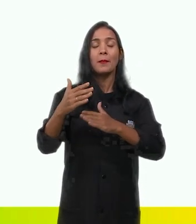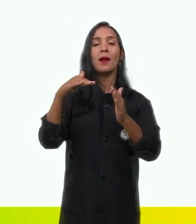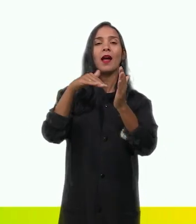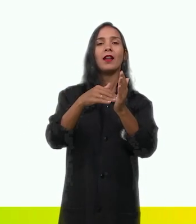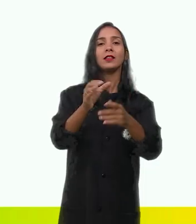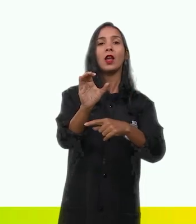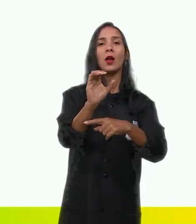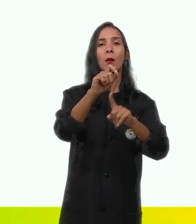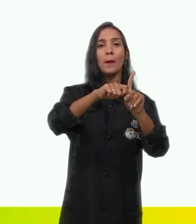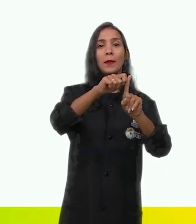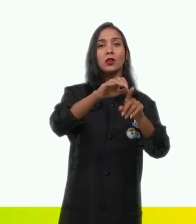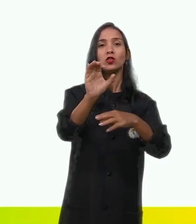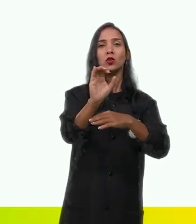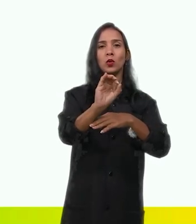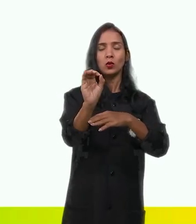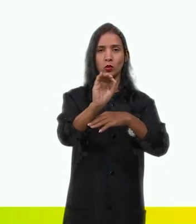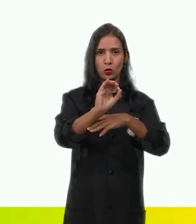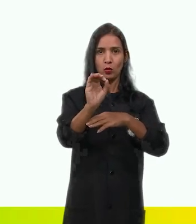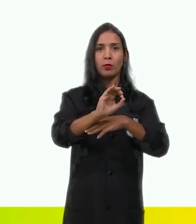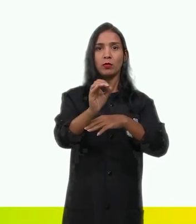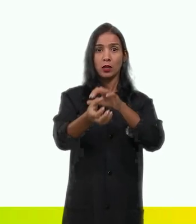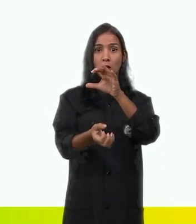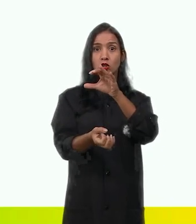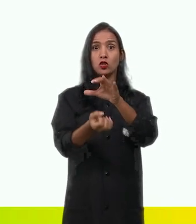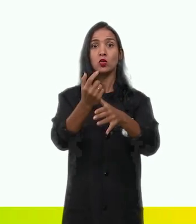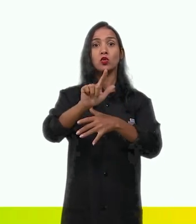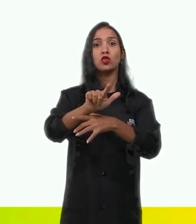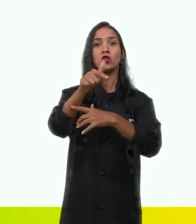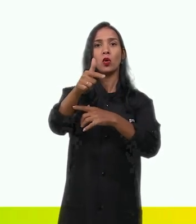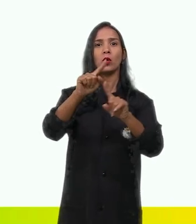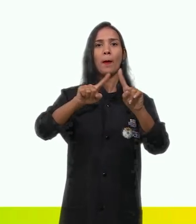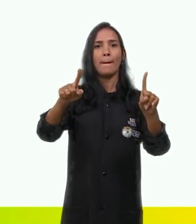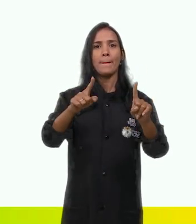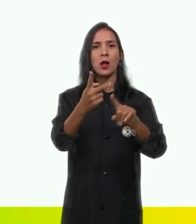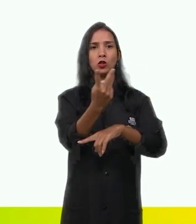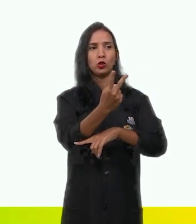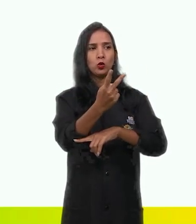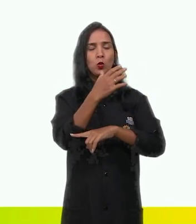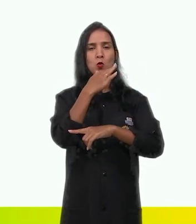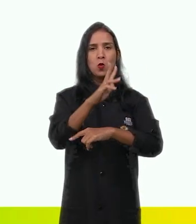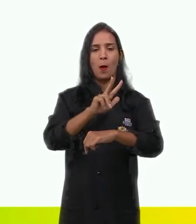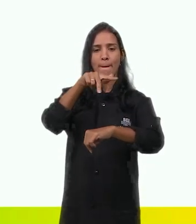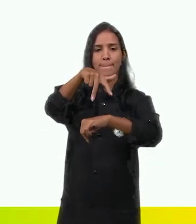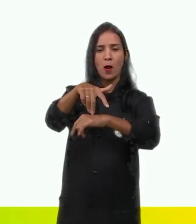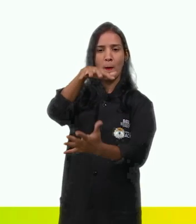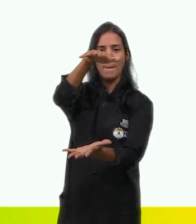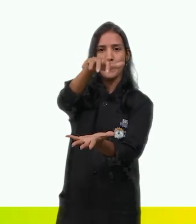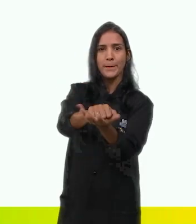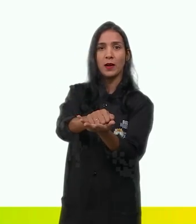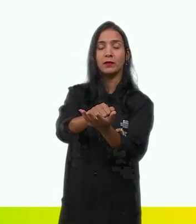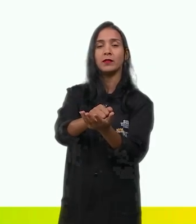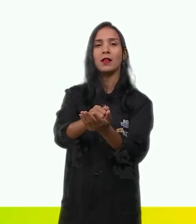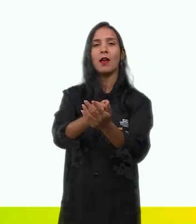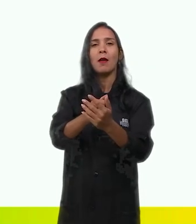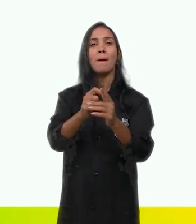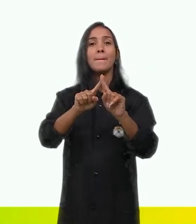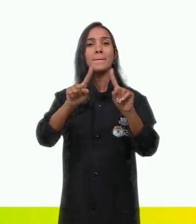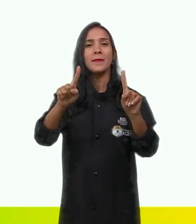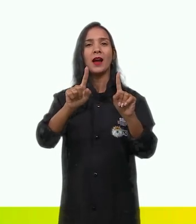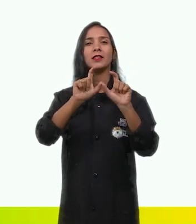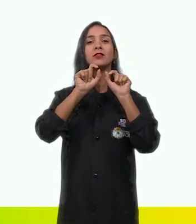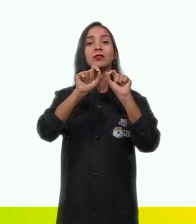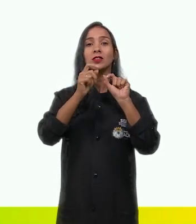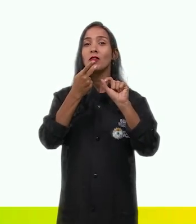e dos bolcheviques, que tomam o poder prometendo paz, terra e pão ao povo russo. Só lembrando,